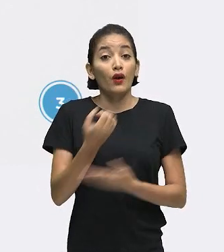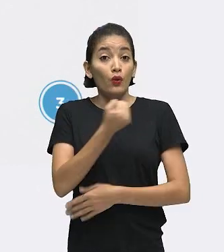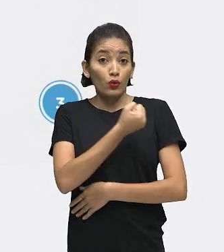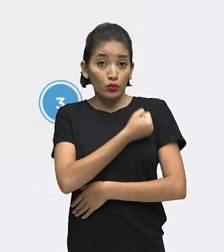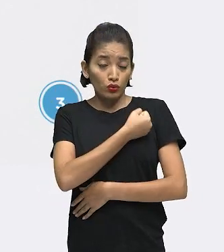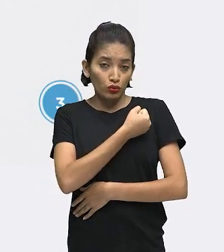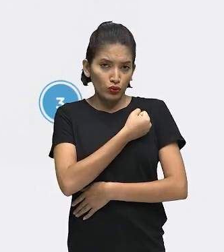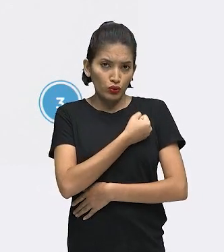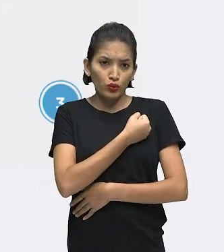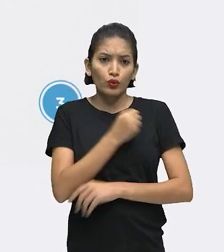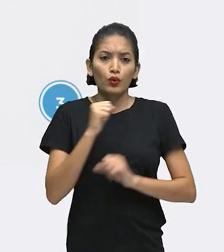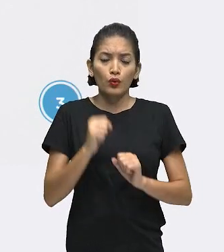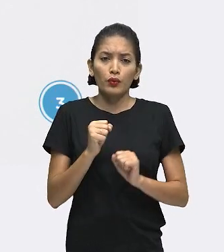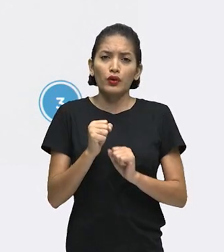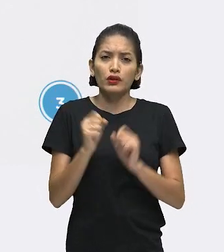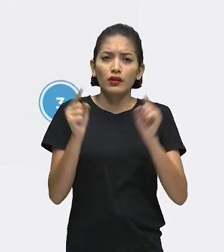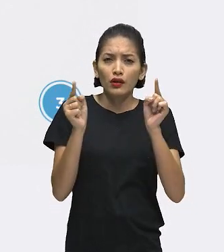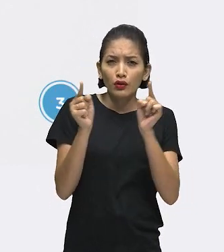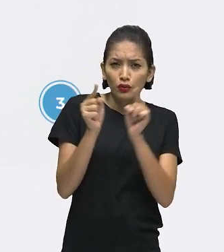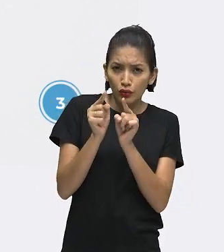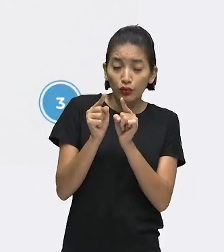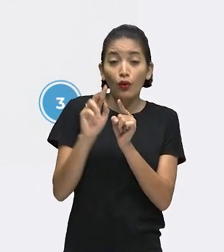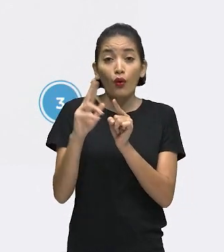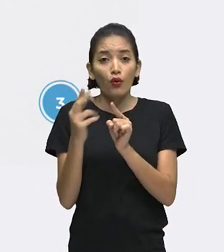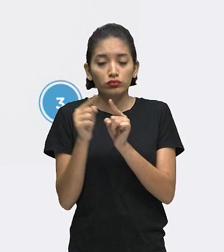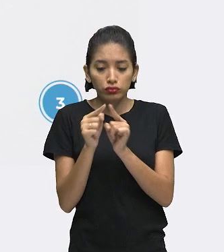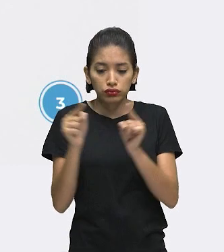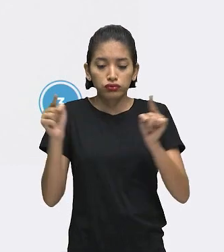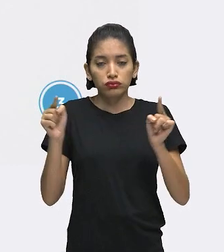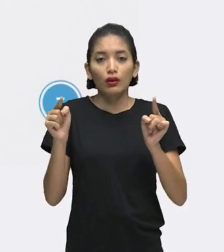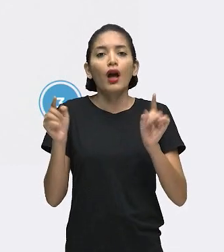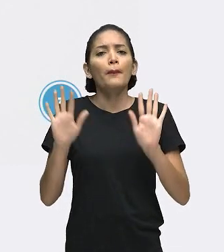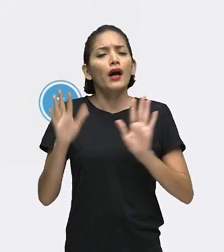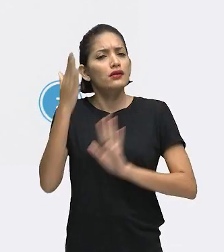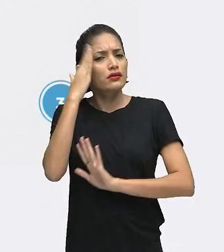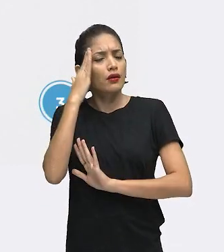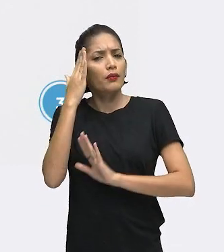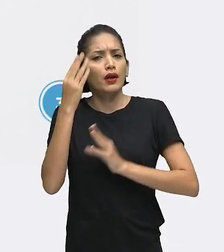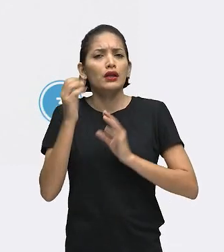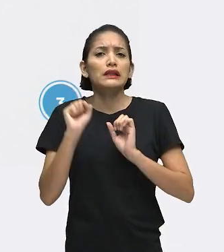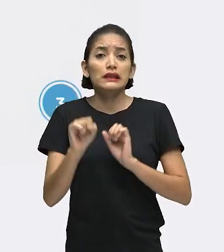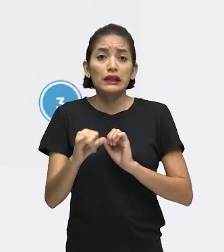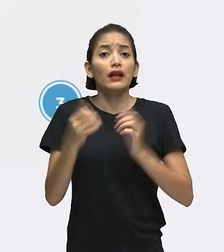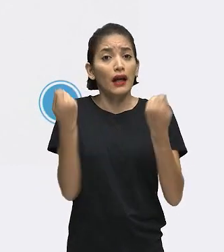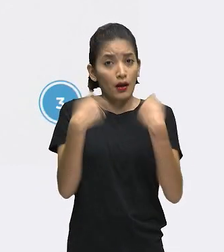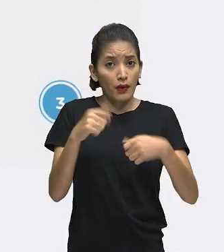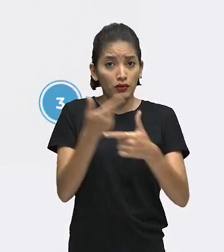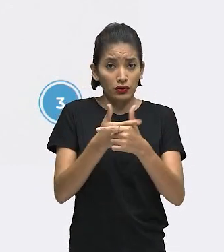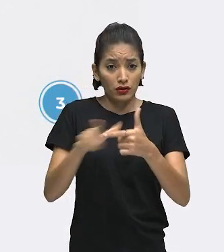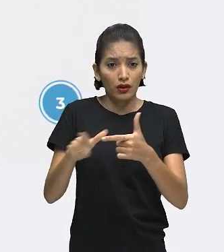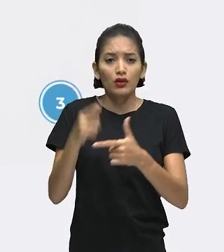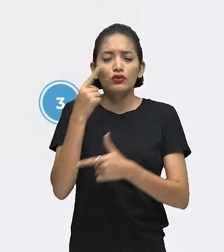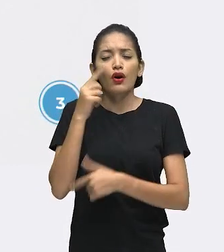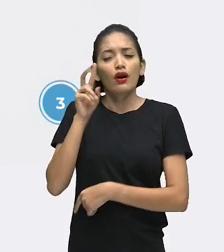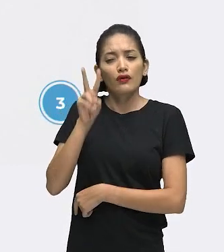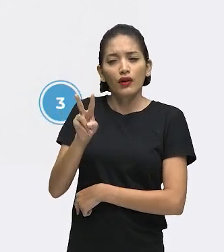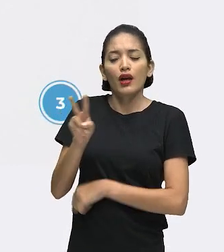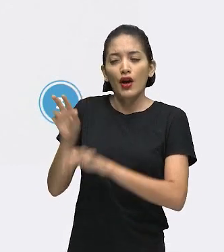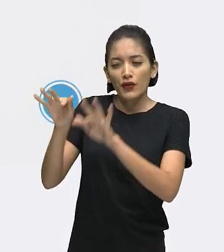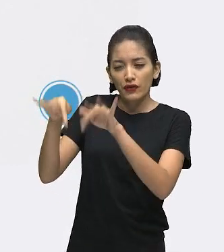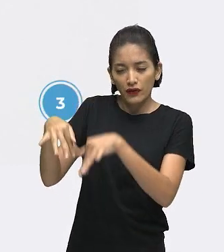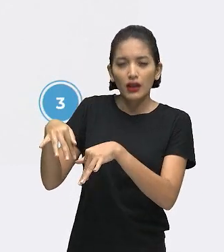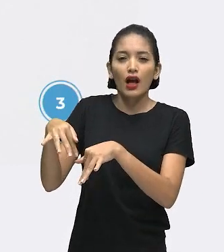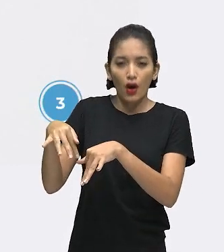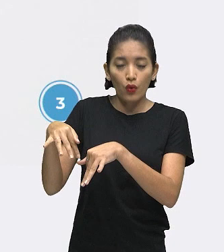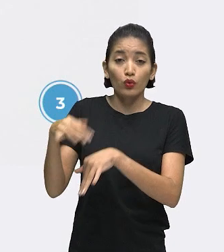ser curto, pode ser bem extenso, mas para saber se ele é divisível por 2, basta a gente olhar aqui para o